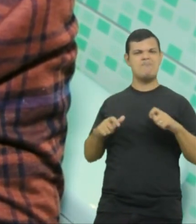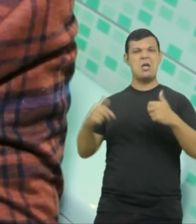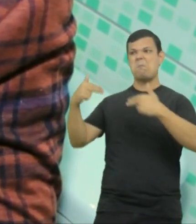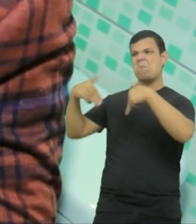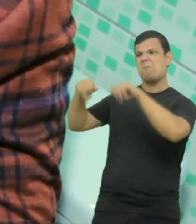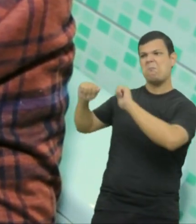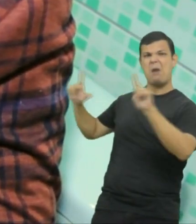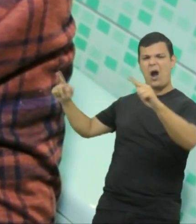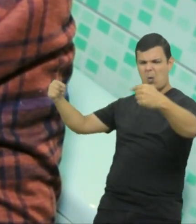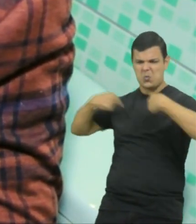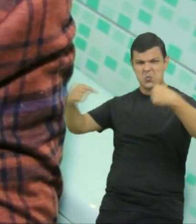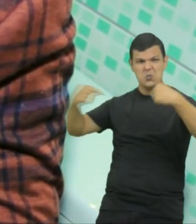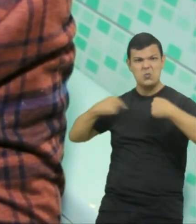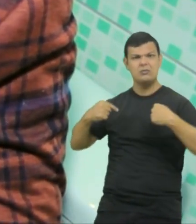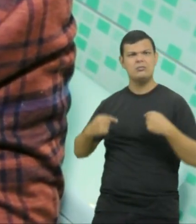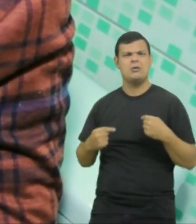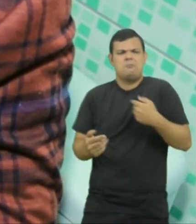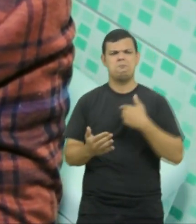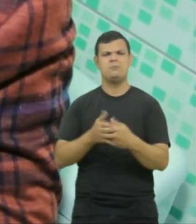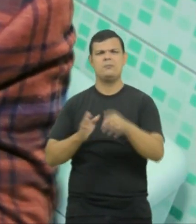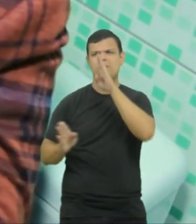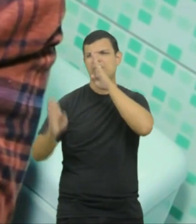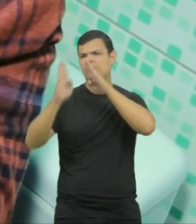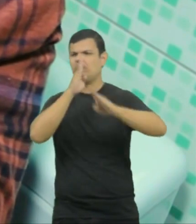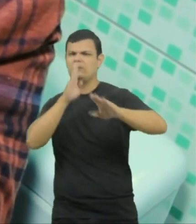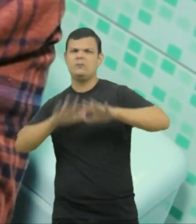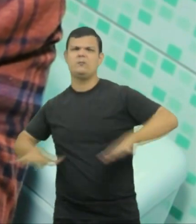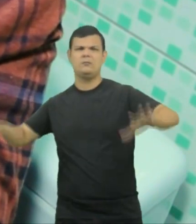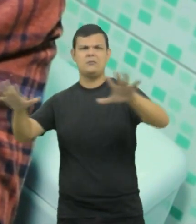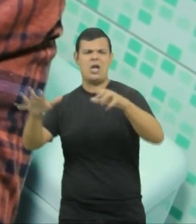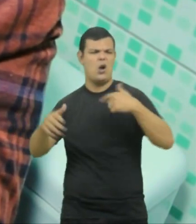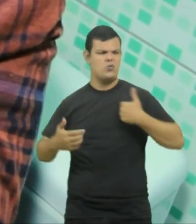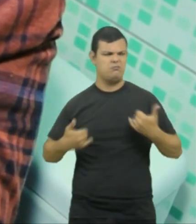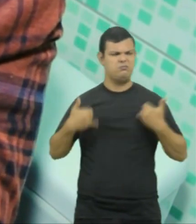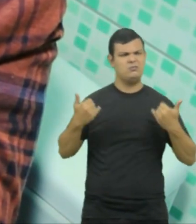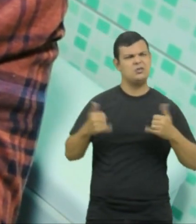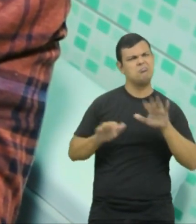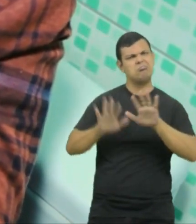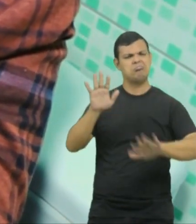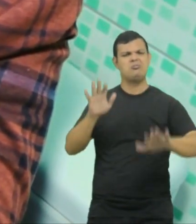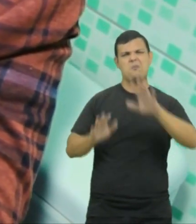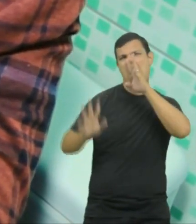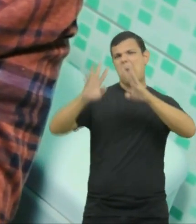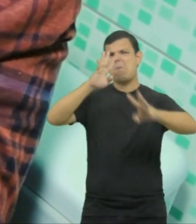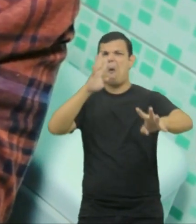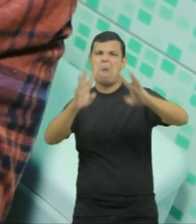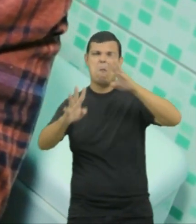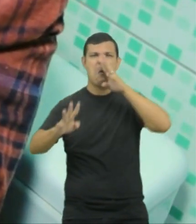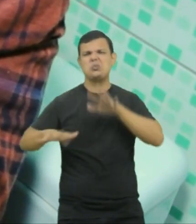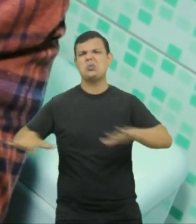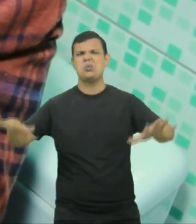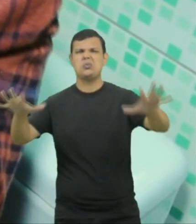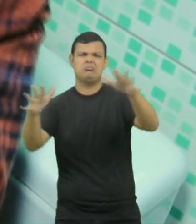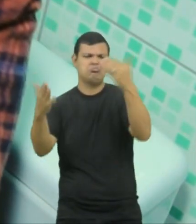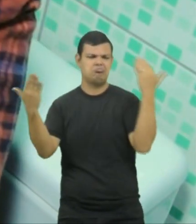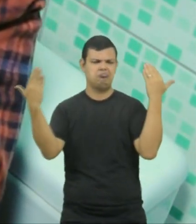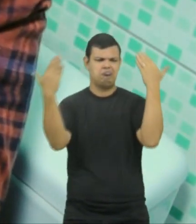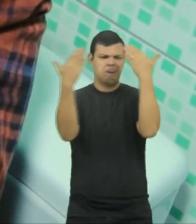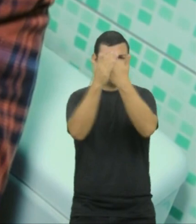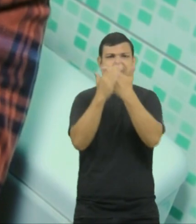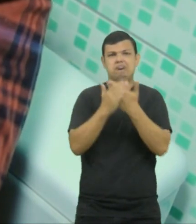algo bom para falar, de alguém que pode não ser bem como você ouviu falar, ou melhor calar se não tem por